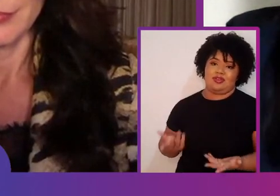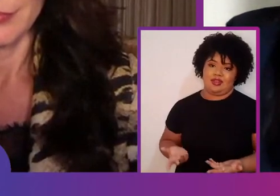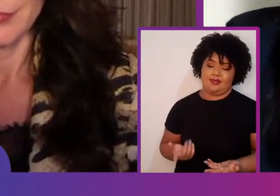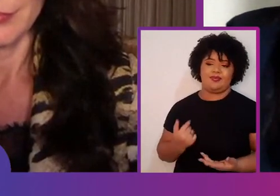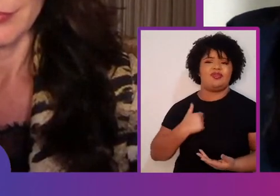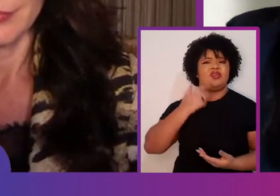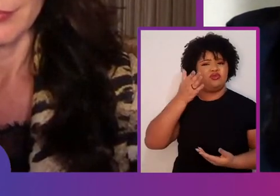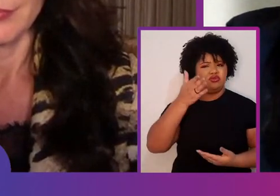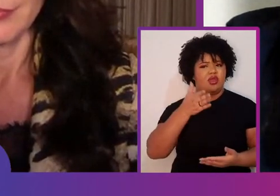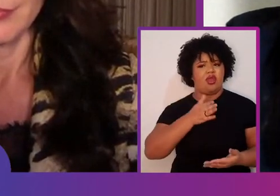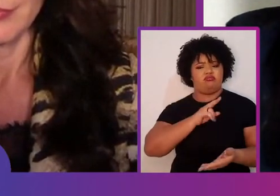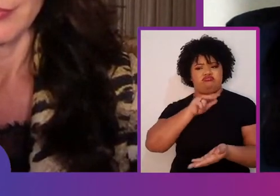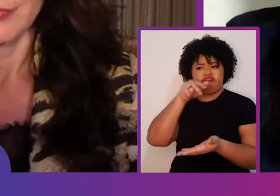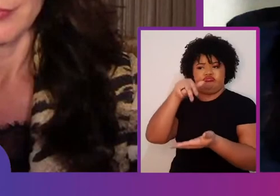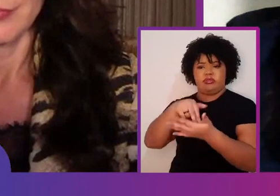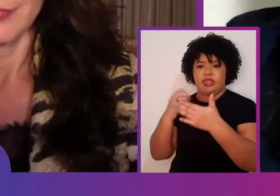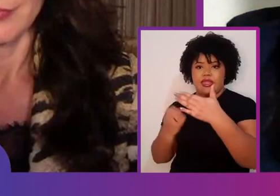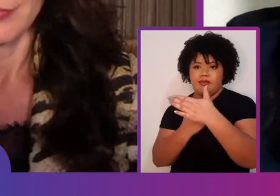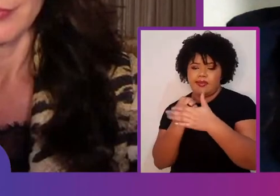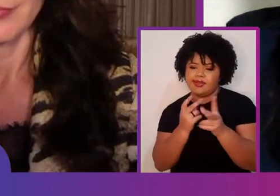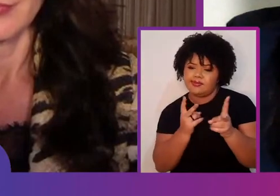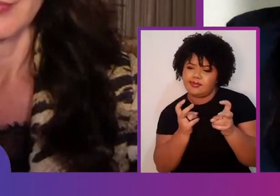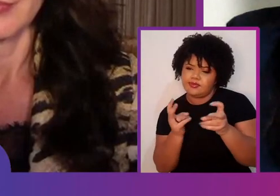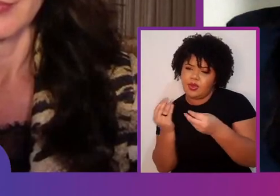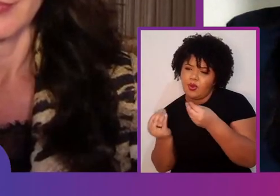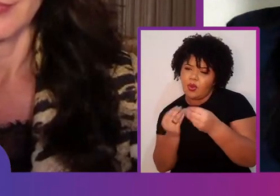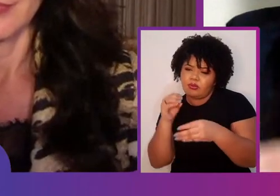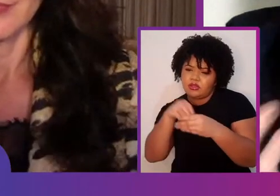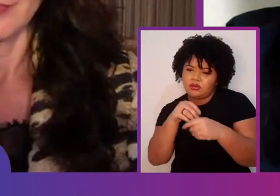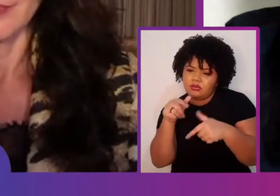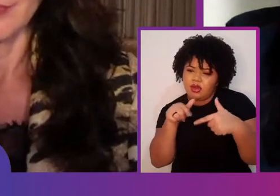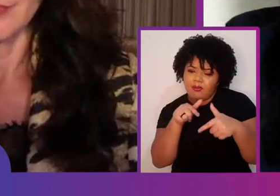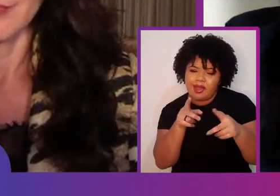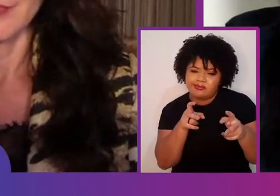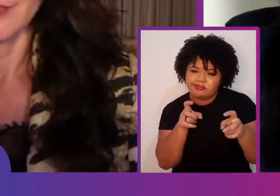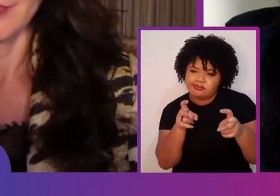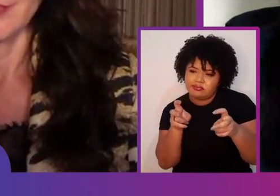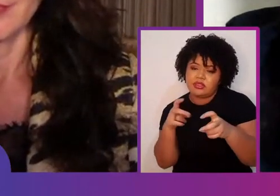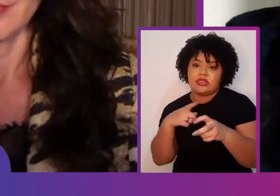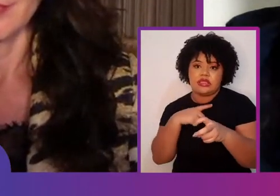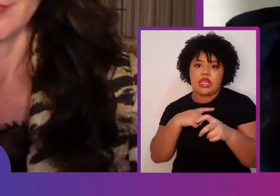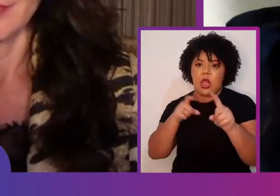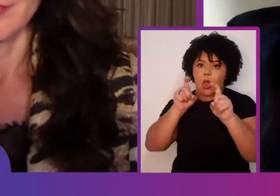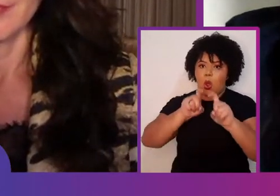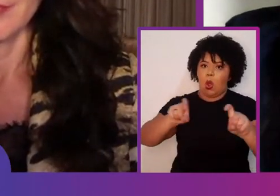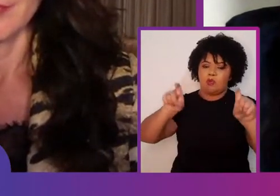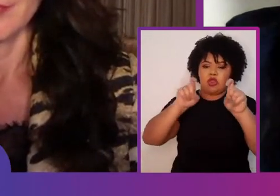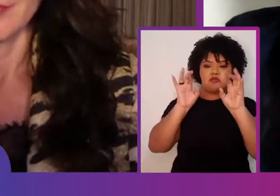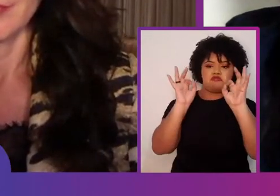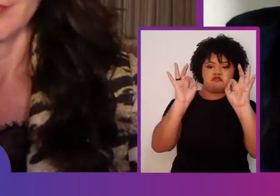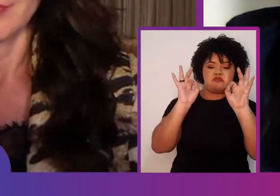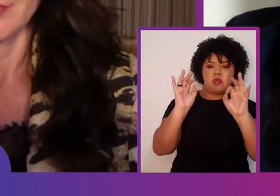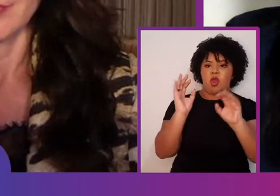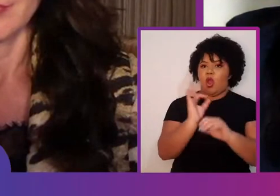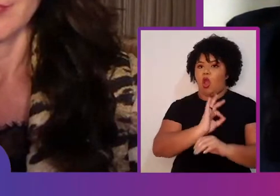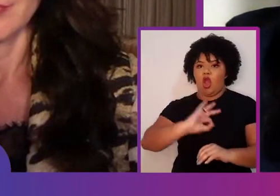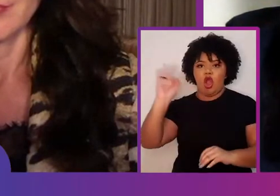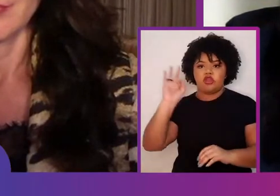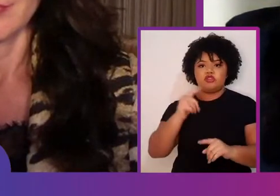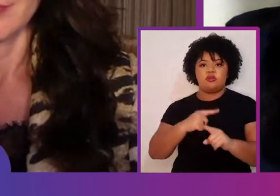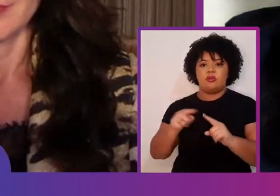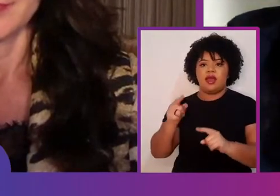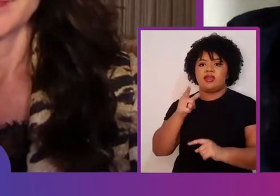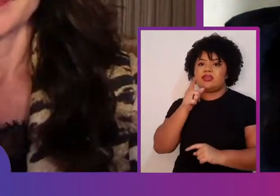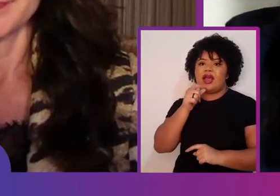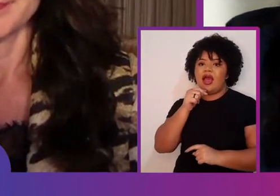você vai avaliar as condições de trabalho, o cara pode ter à disposição dele o melhor computador do mundo, mas não tem copo para ele tomar água,